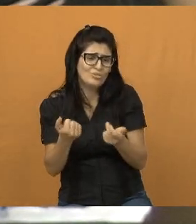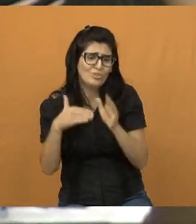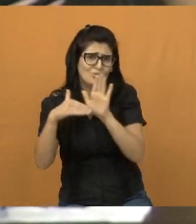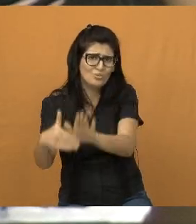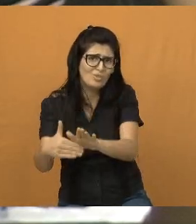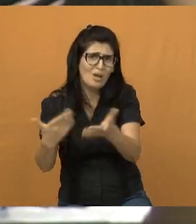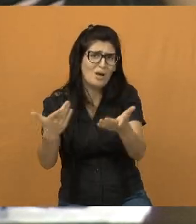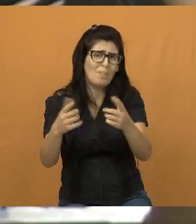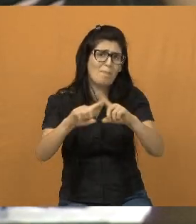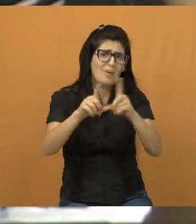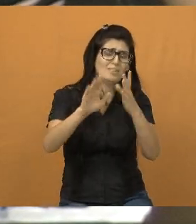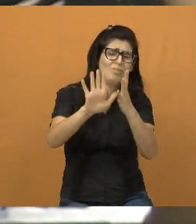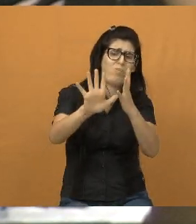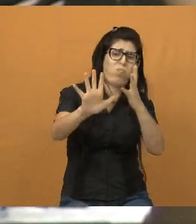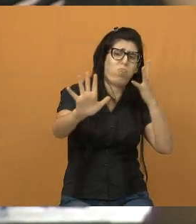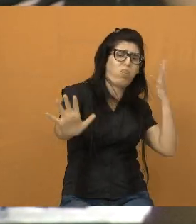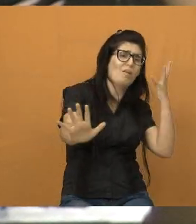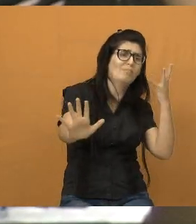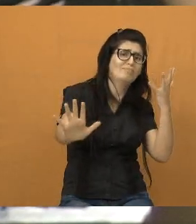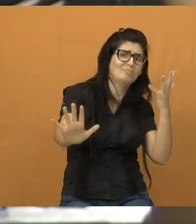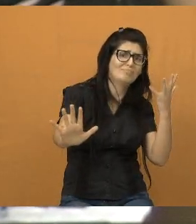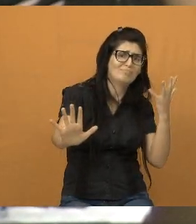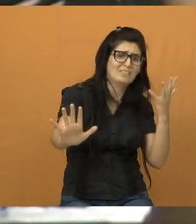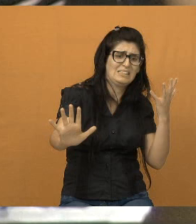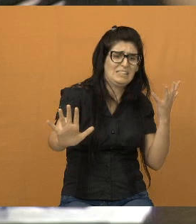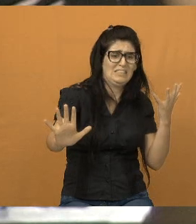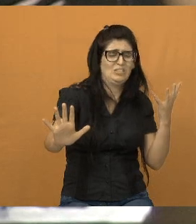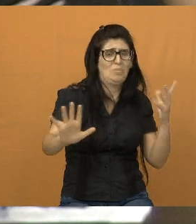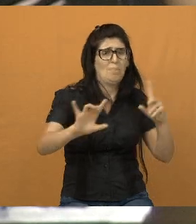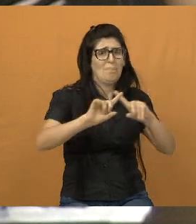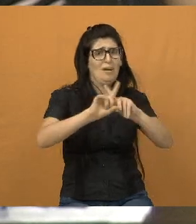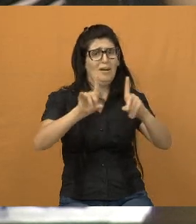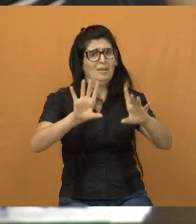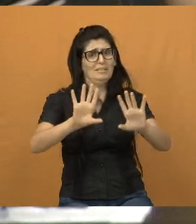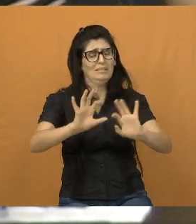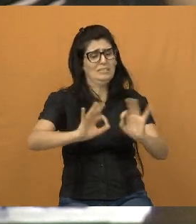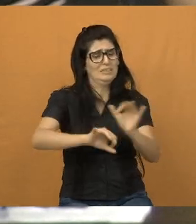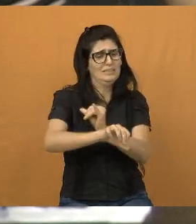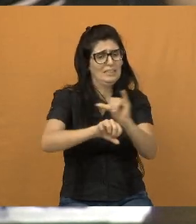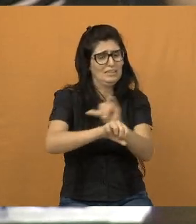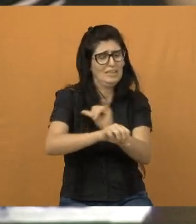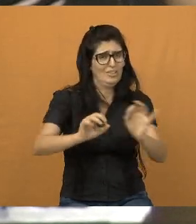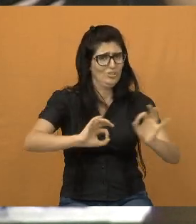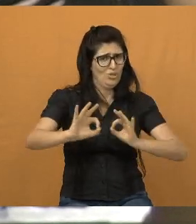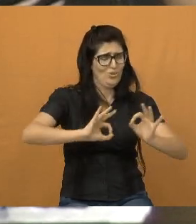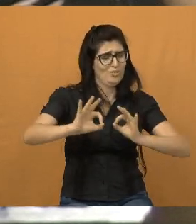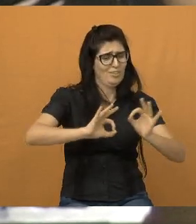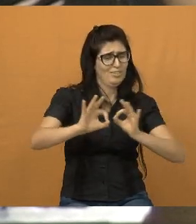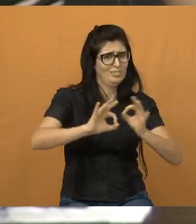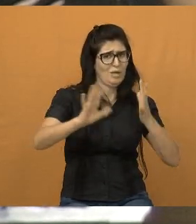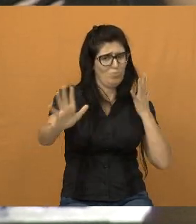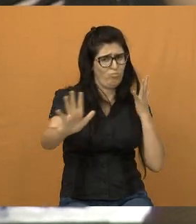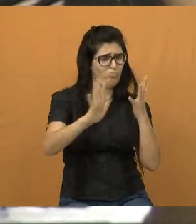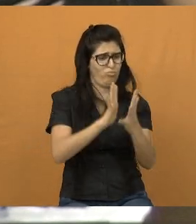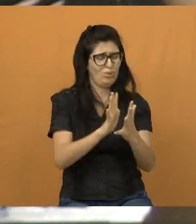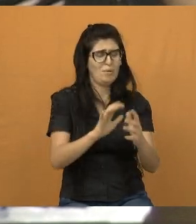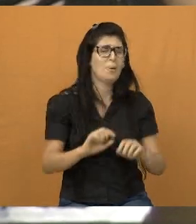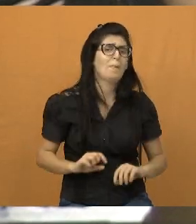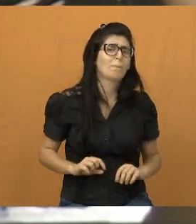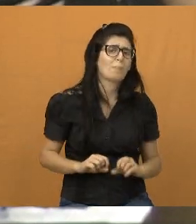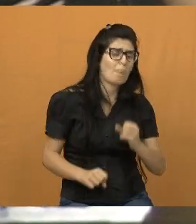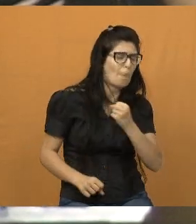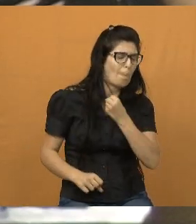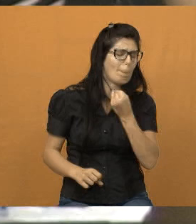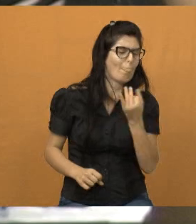de pediatria era grande, e o custo não era tão grande, nós já adiantamos isso. Mas, com esse cálculo que nós